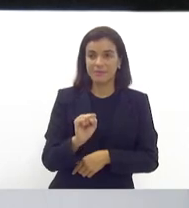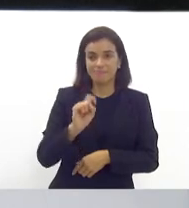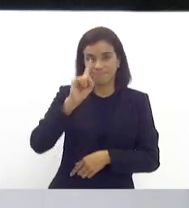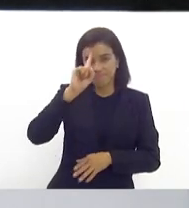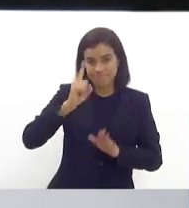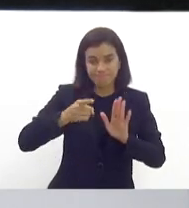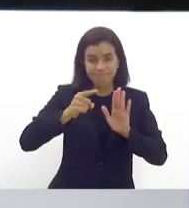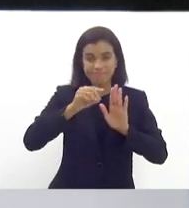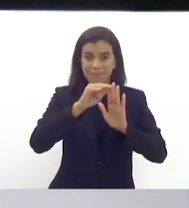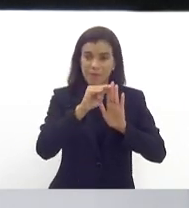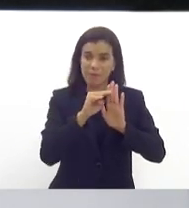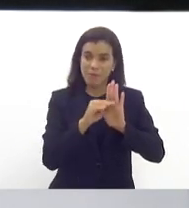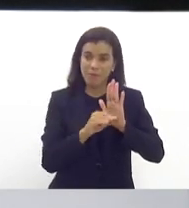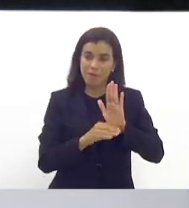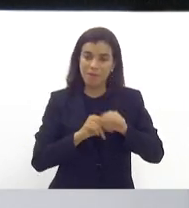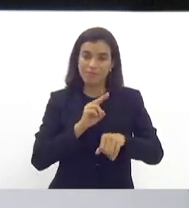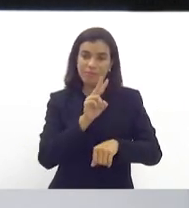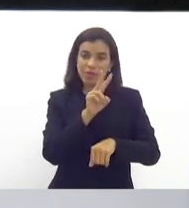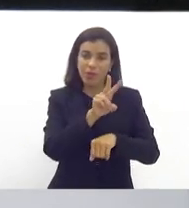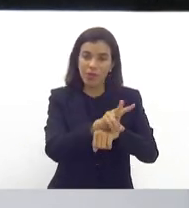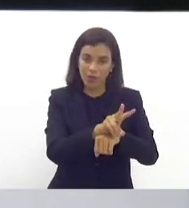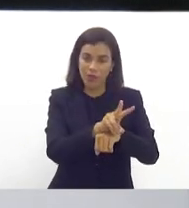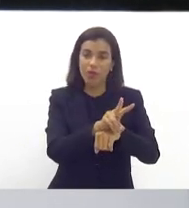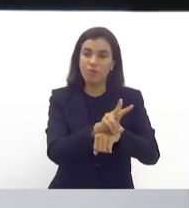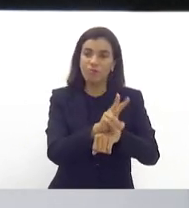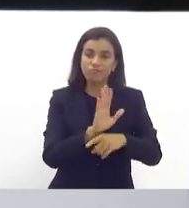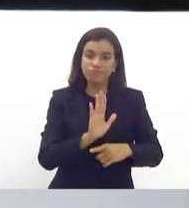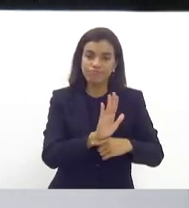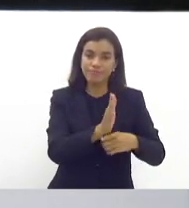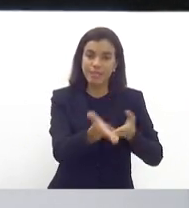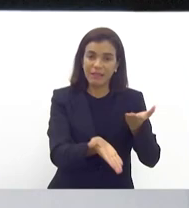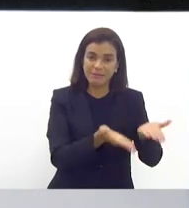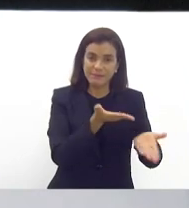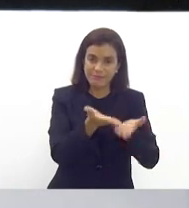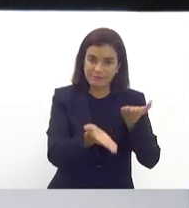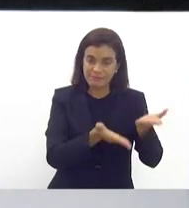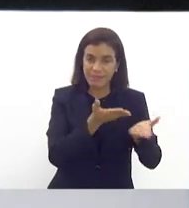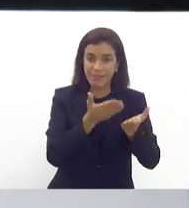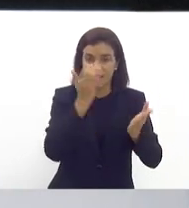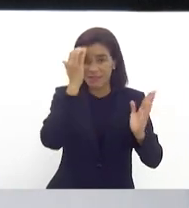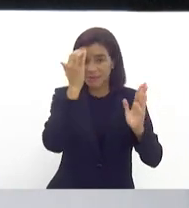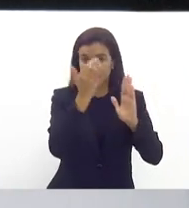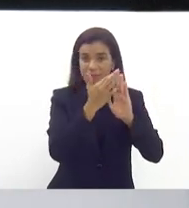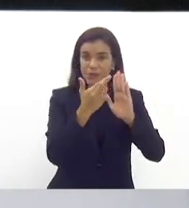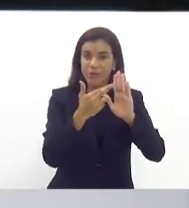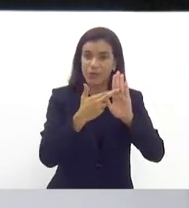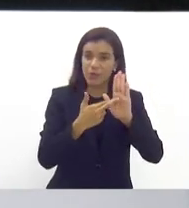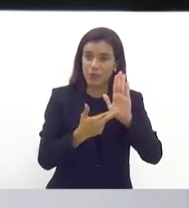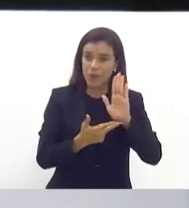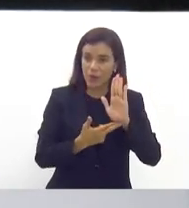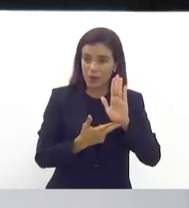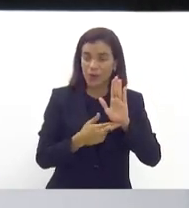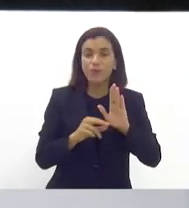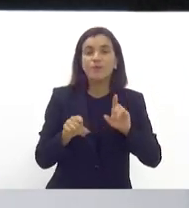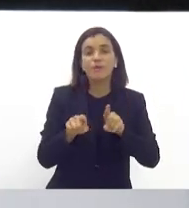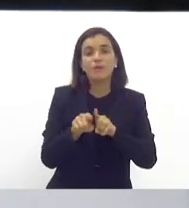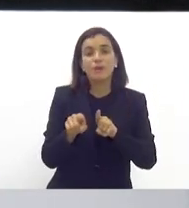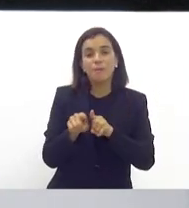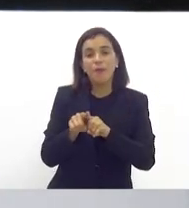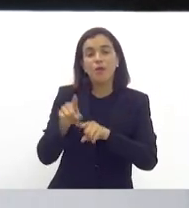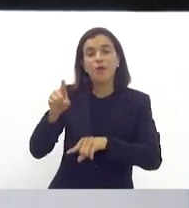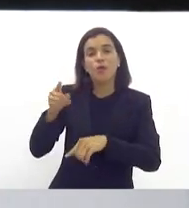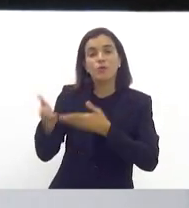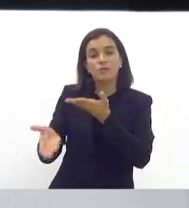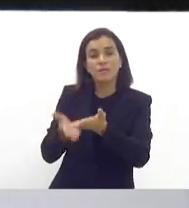amplitude dessa cobertura e a cobertura deve ser conforme o rol E conforme o que está contratado também